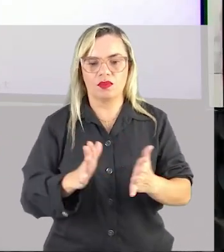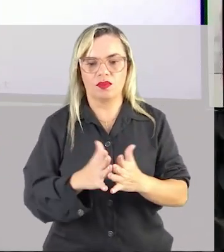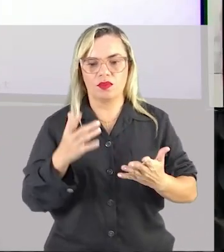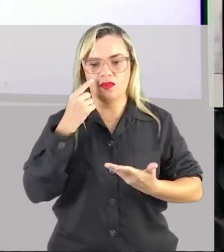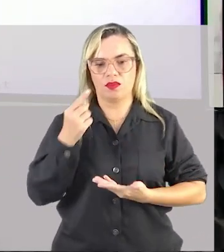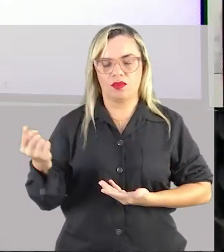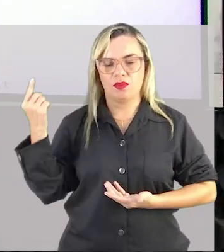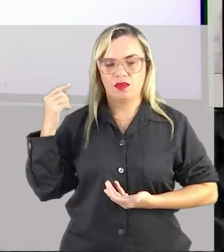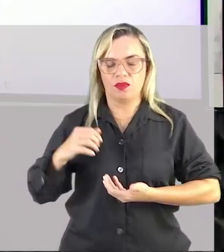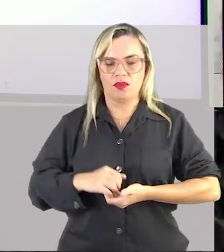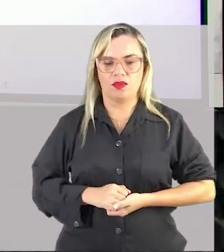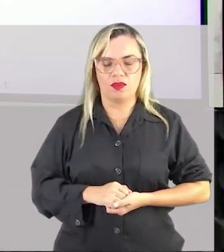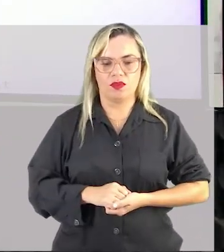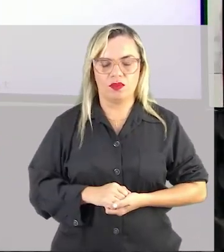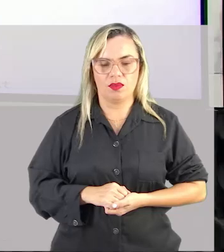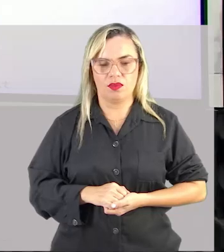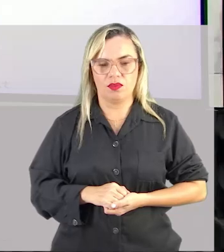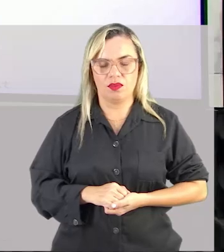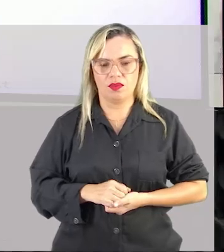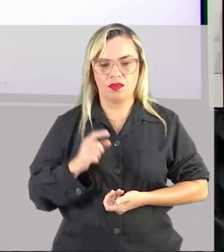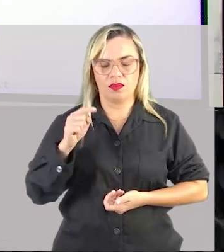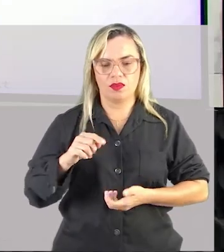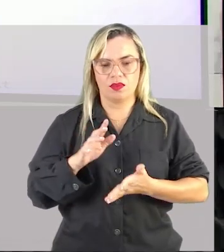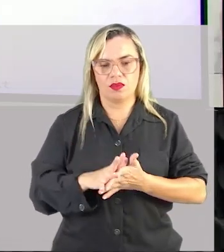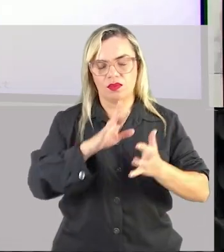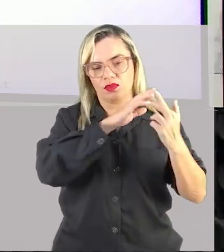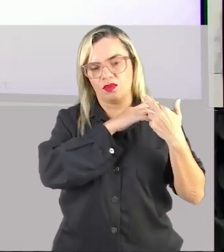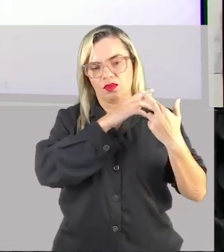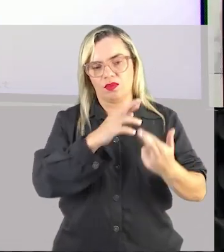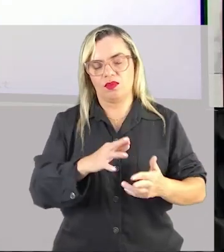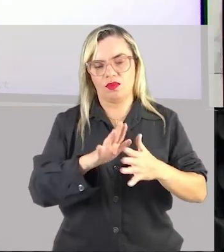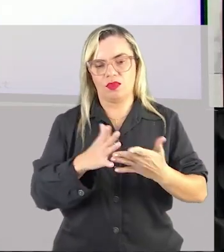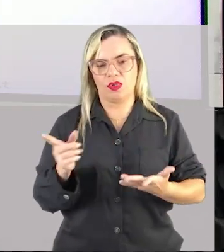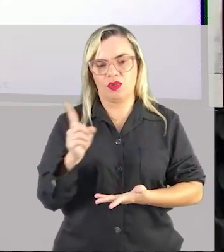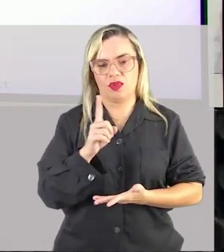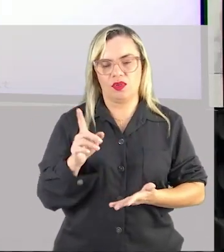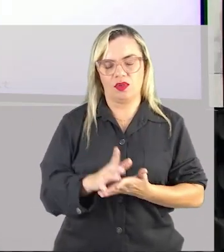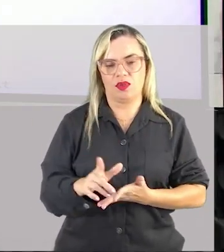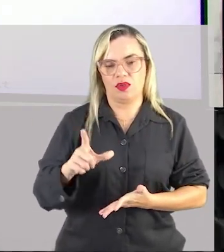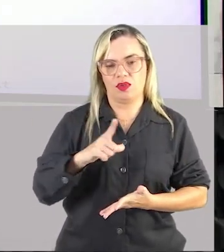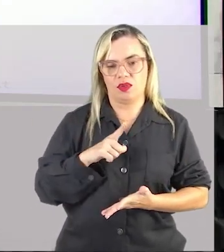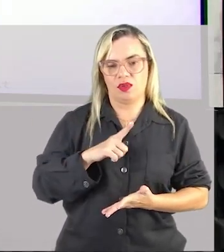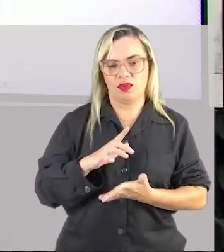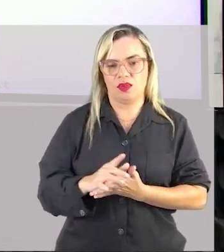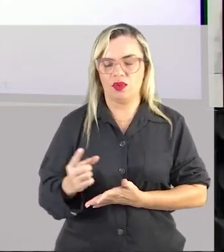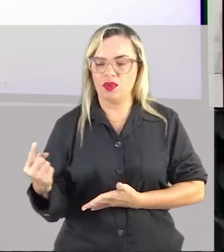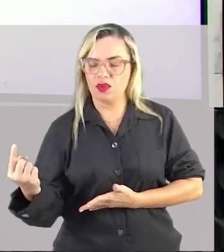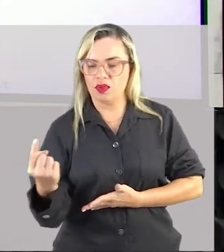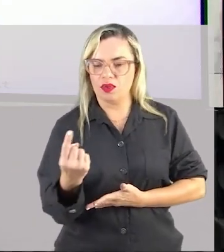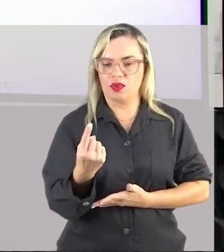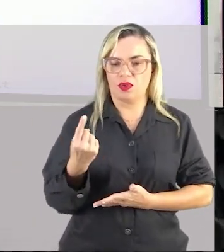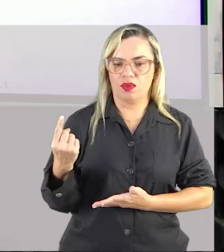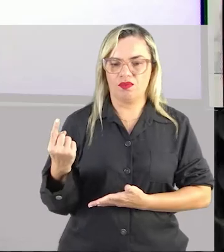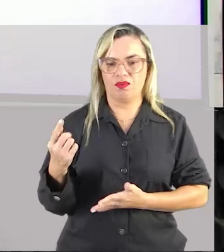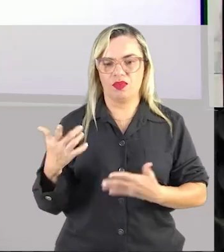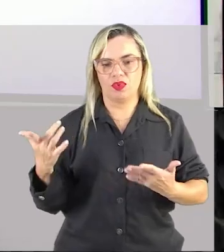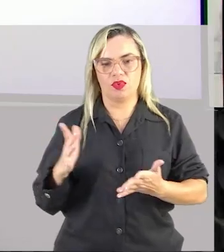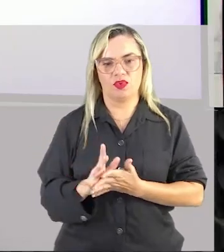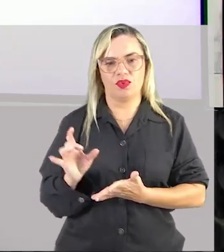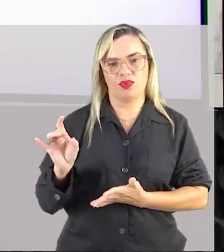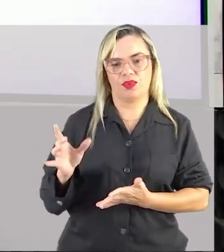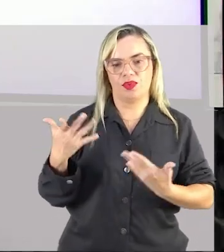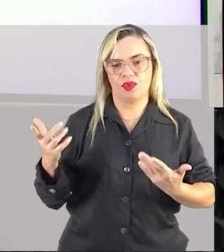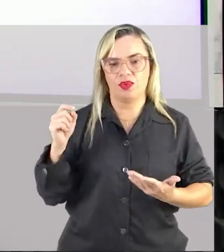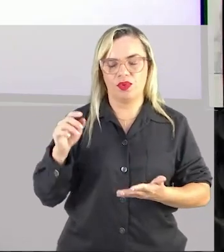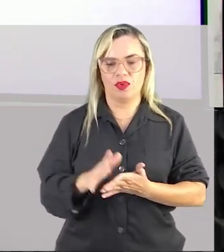A criação, não a criança, a criação não deveria viver em solidão, tá certo? Então, bora aqui,